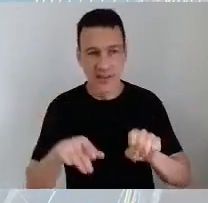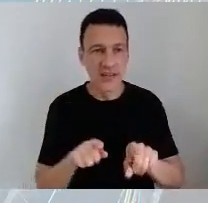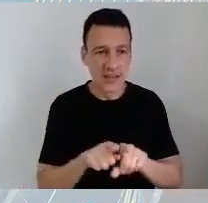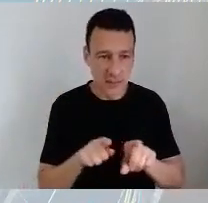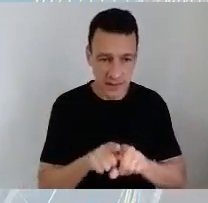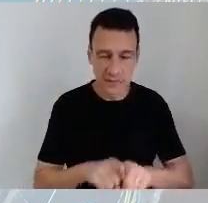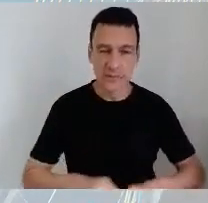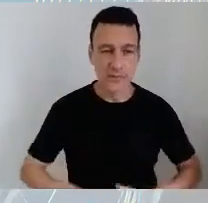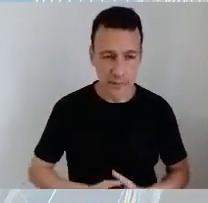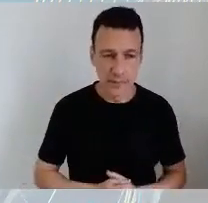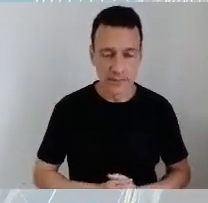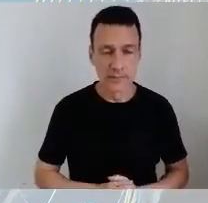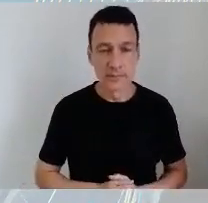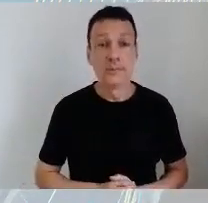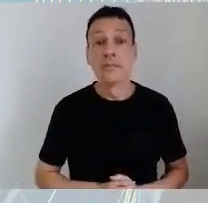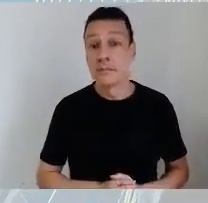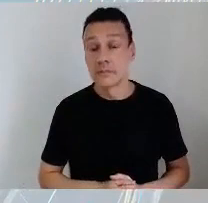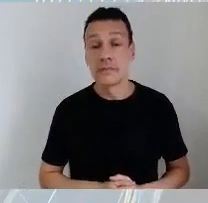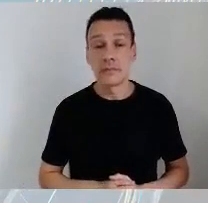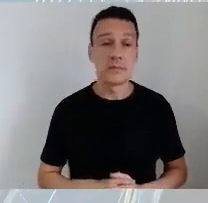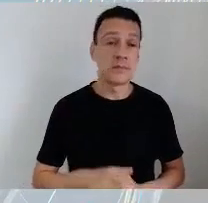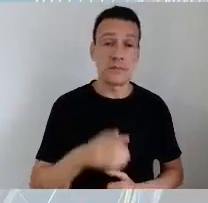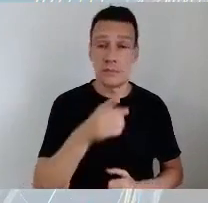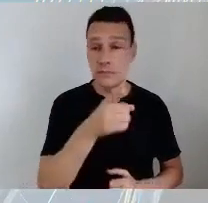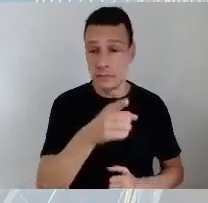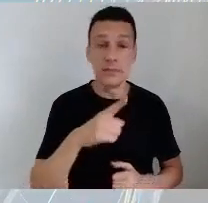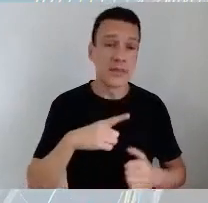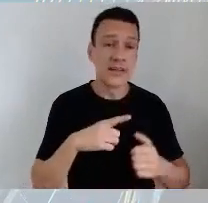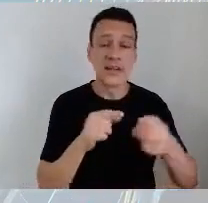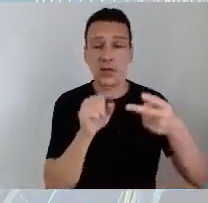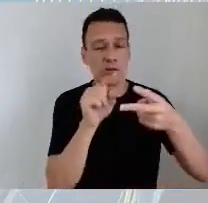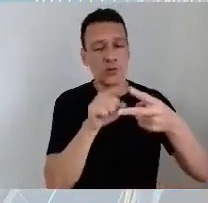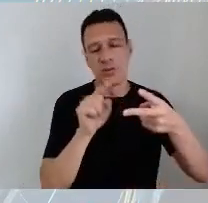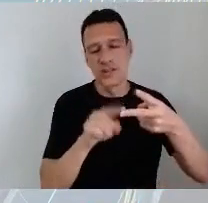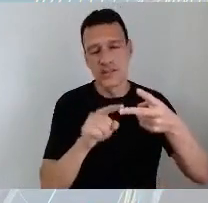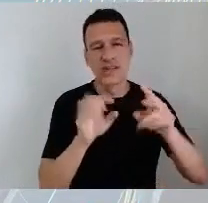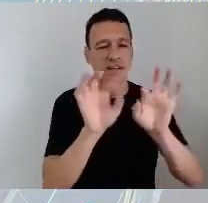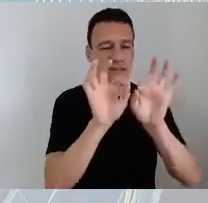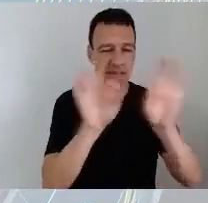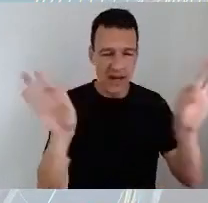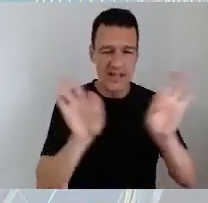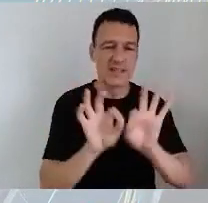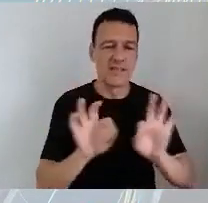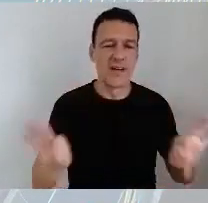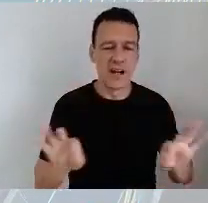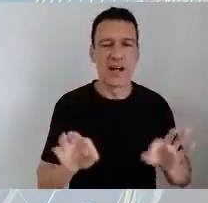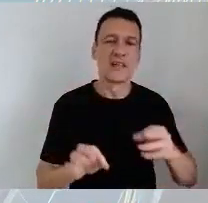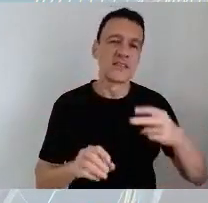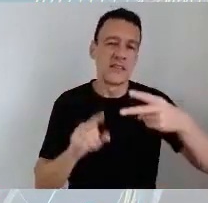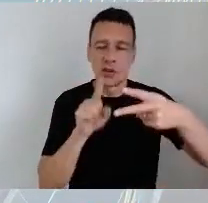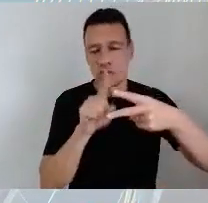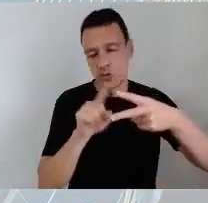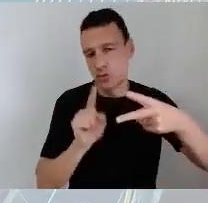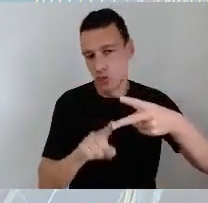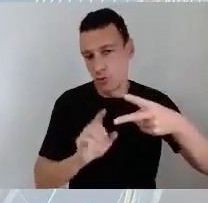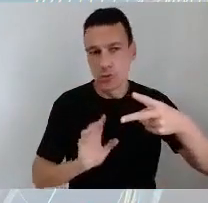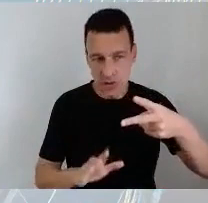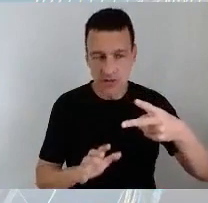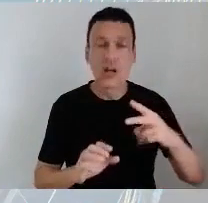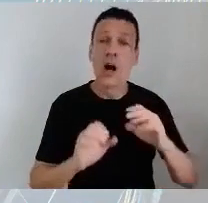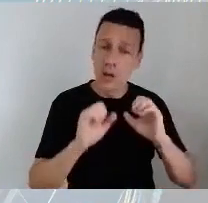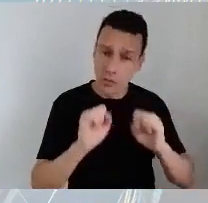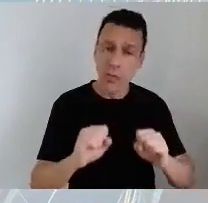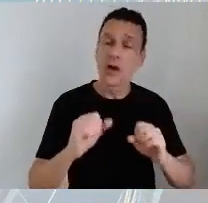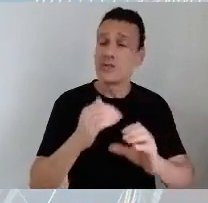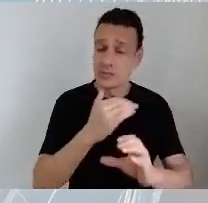ele é composto de 2 afirmativas, que são que podem, de uma forma prática, ser enviadas para as pessoas